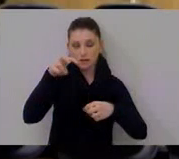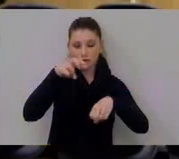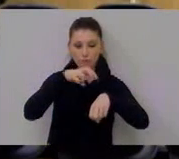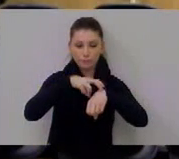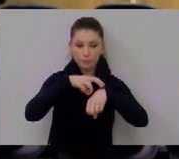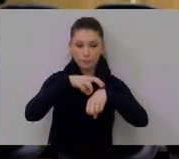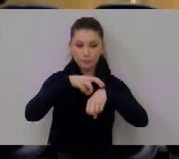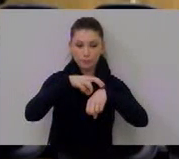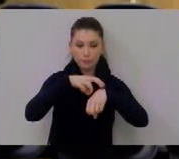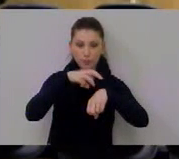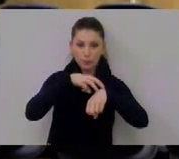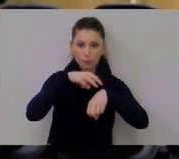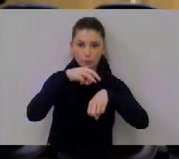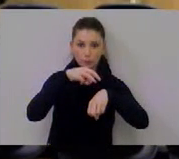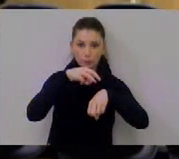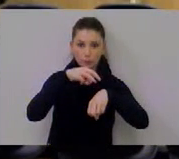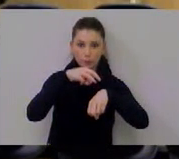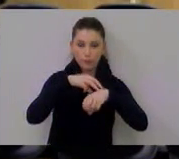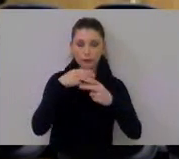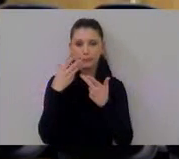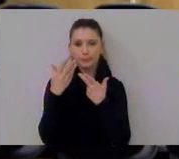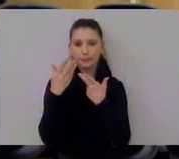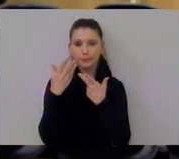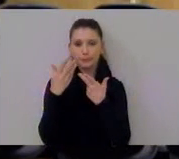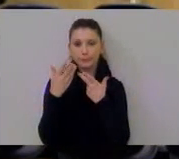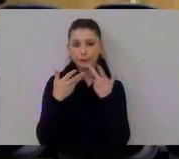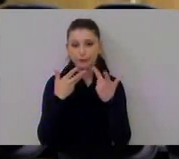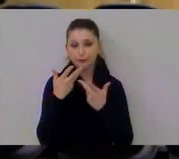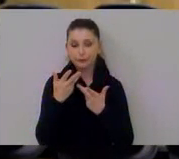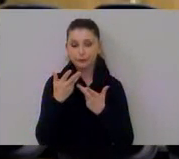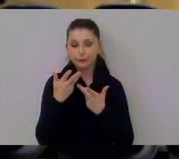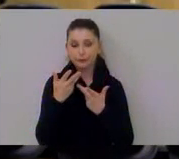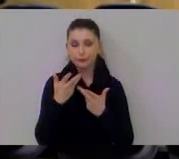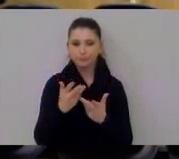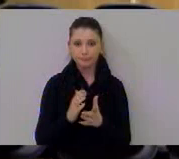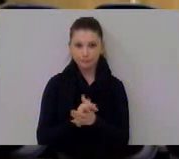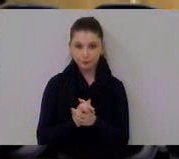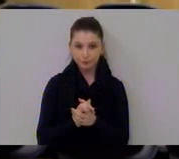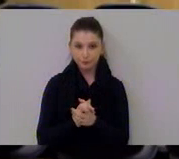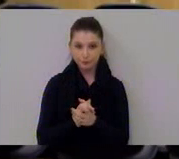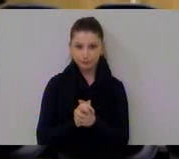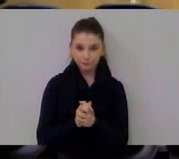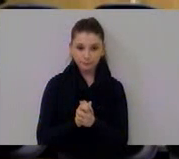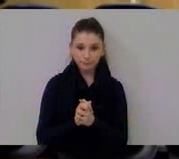5 minutos.